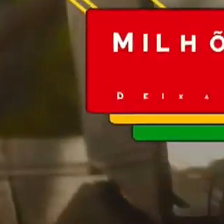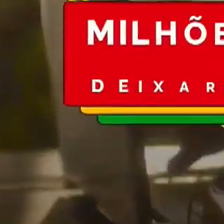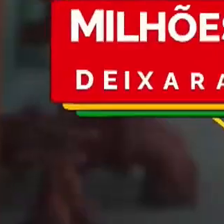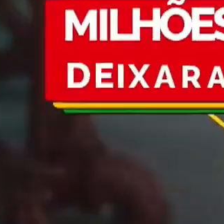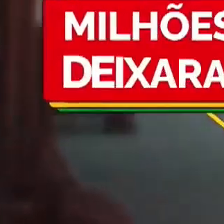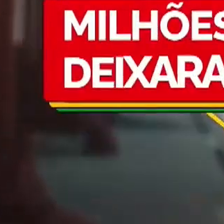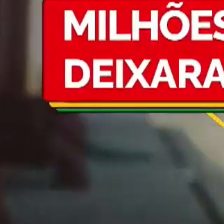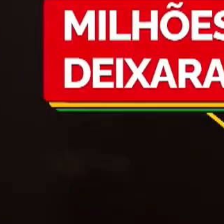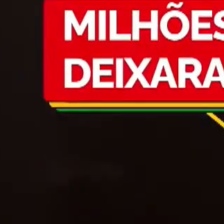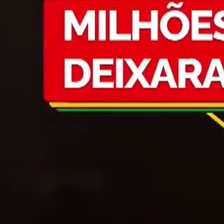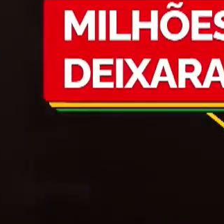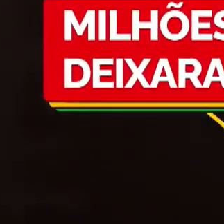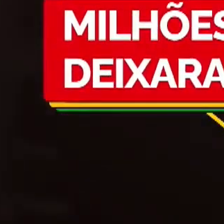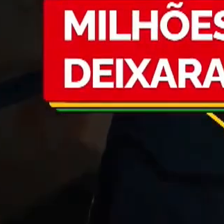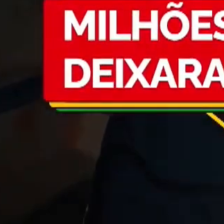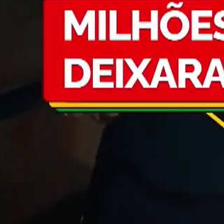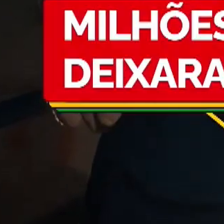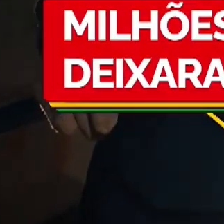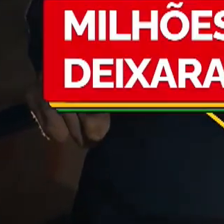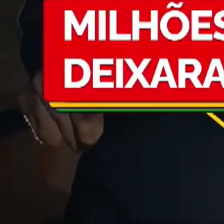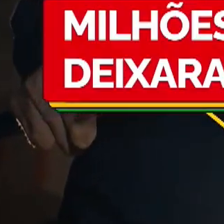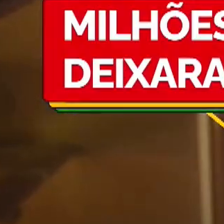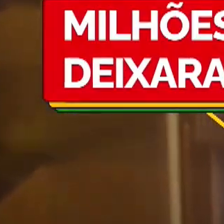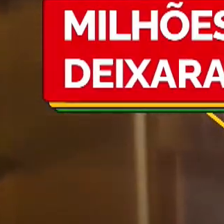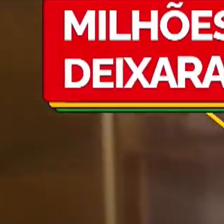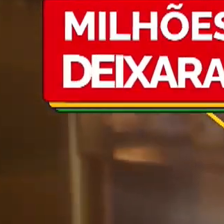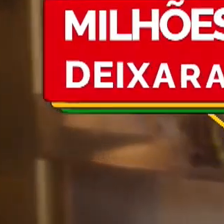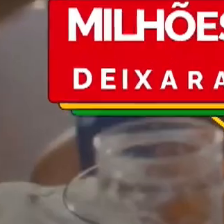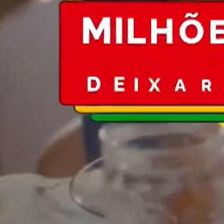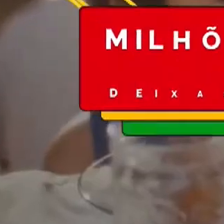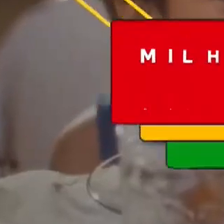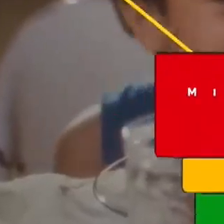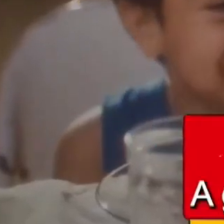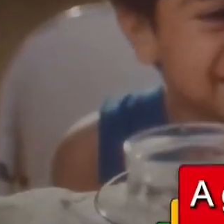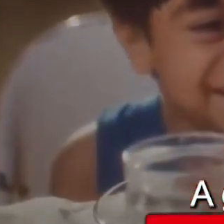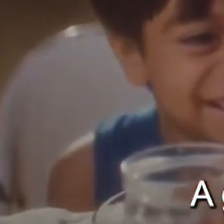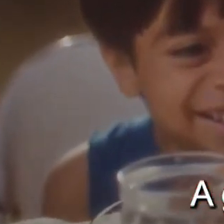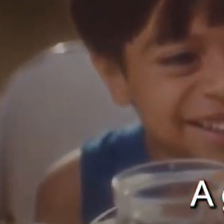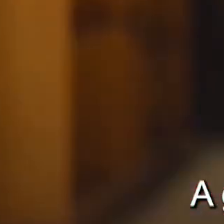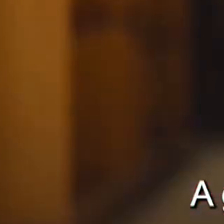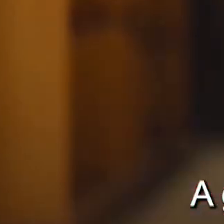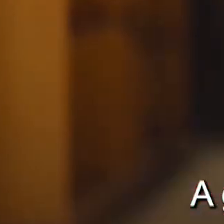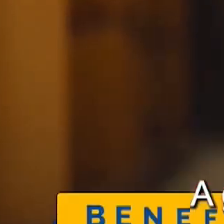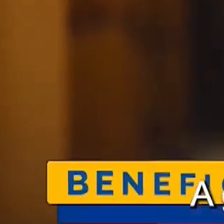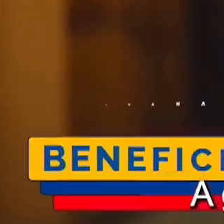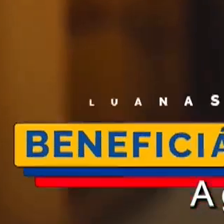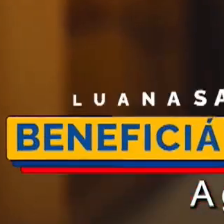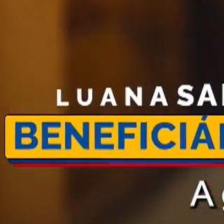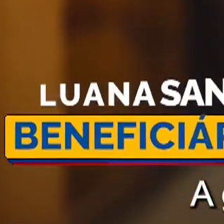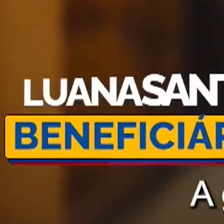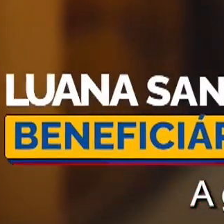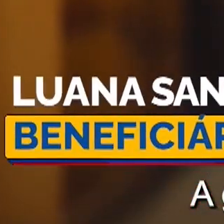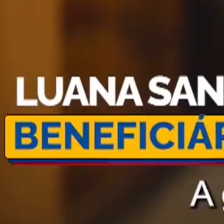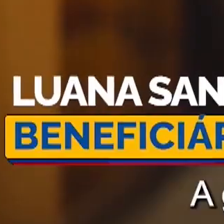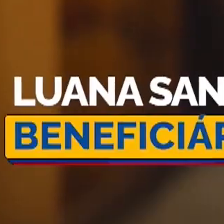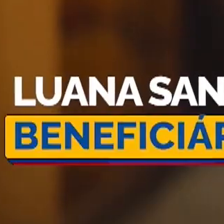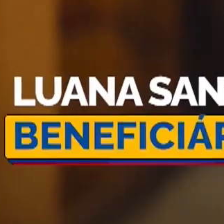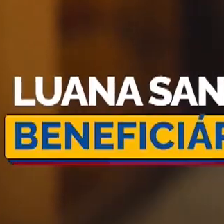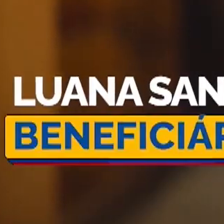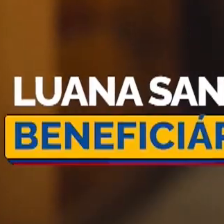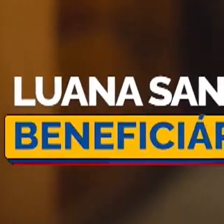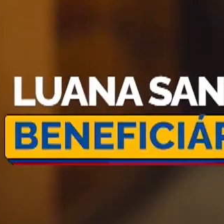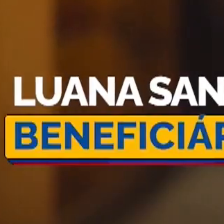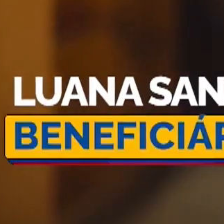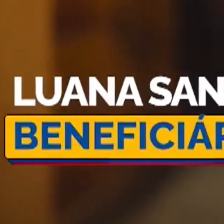previsões e tirar milhões de pessoas da fome, entre elas a Luana. A gente não gosta de ver o filho da gente passar fome